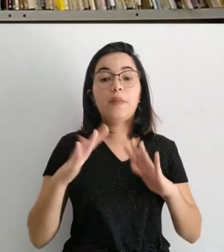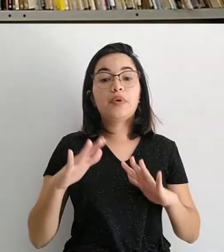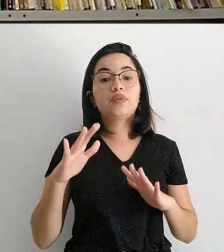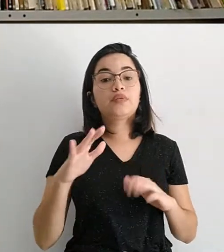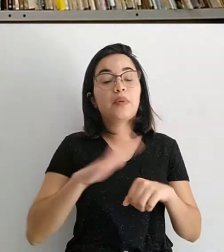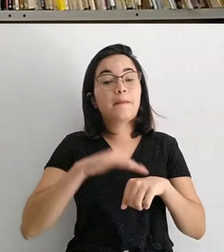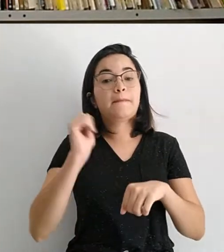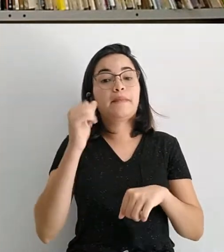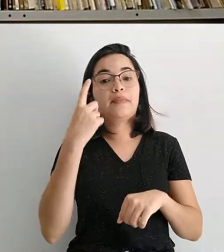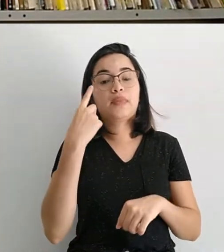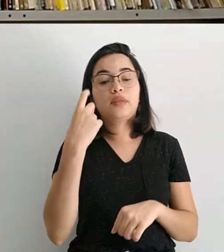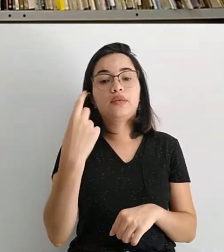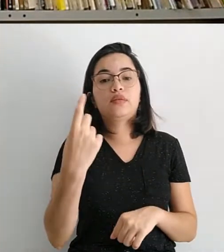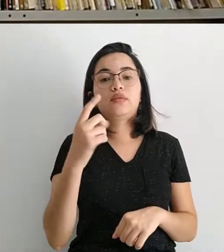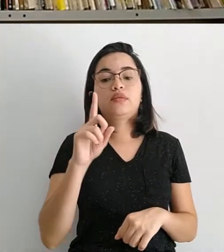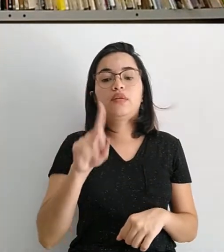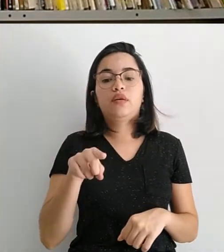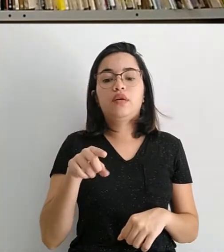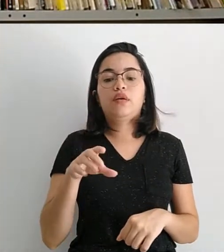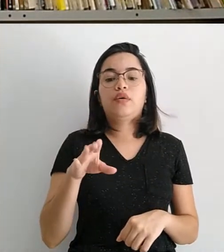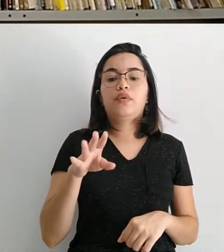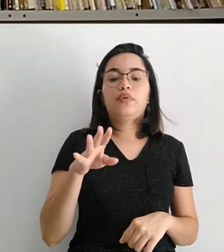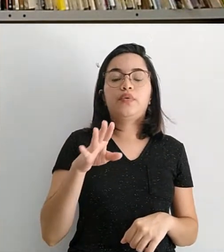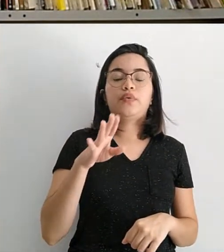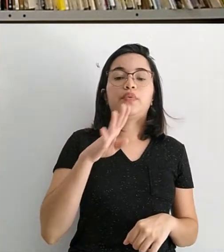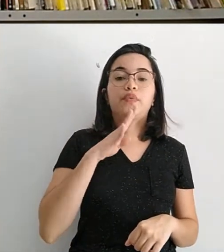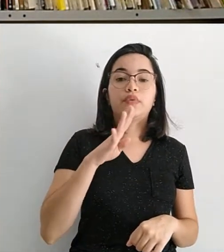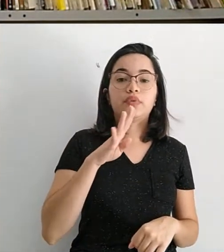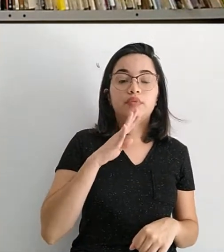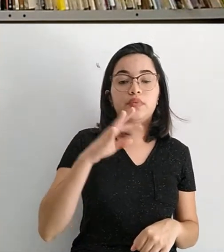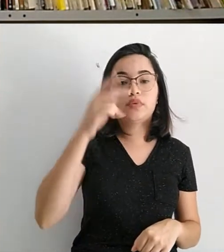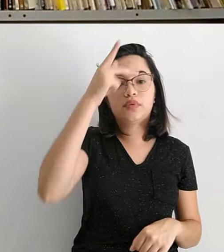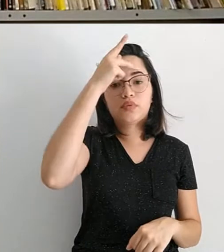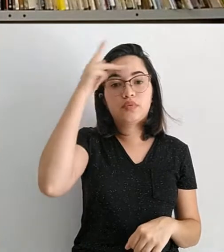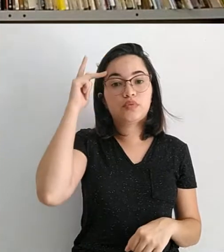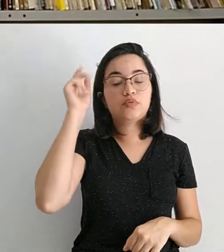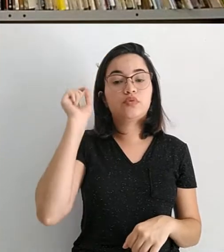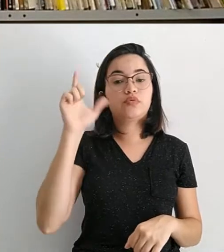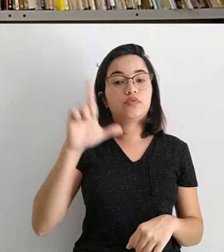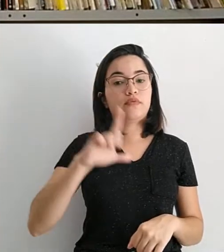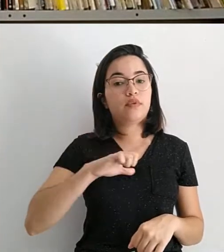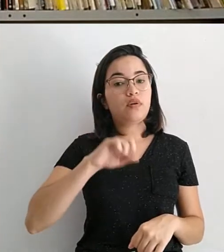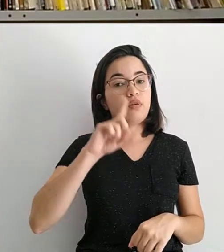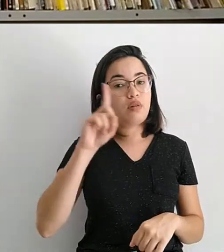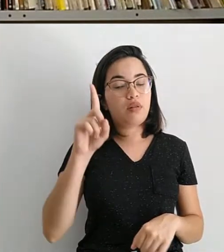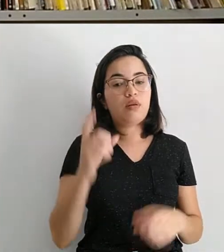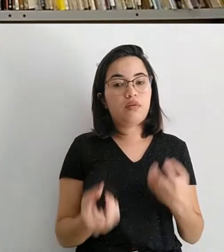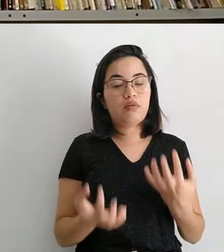mais é interessante é que o conhecimento que essas pessoas tiveram lá